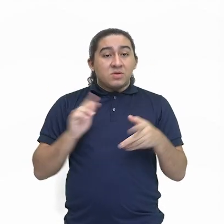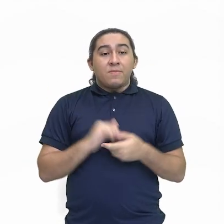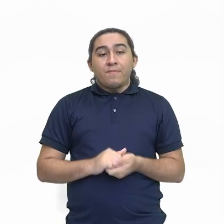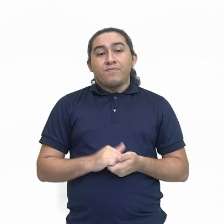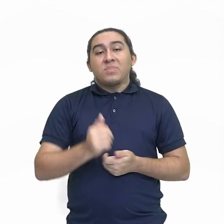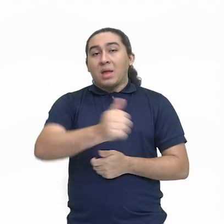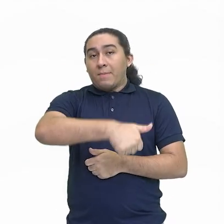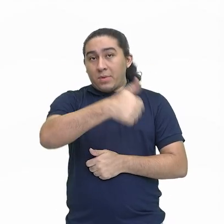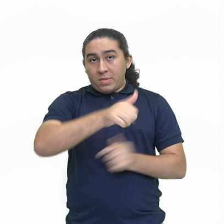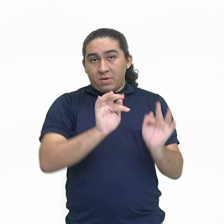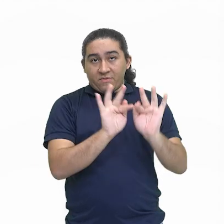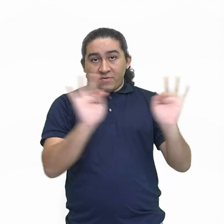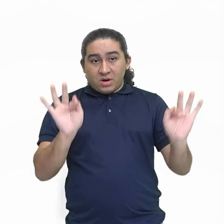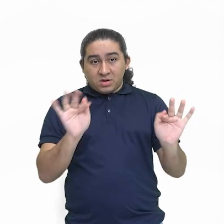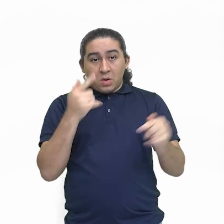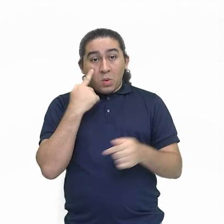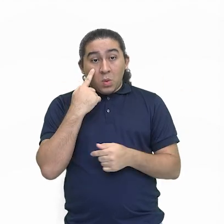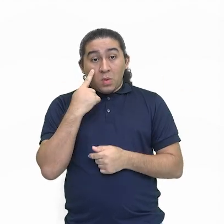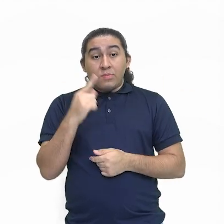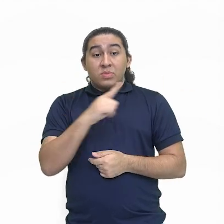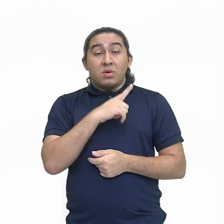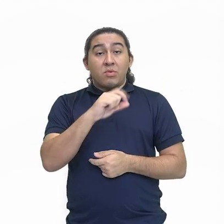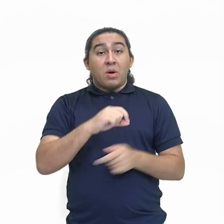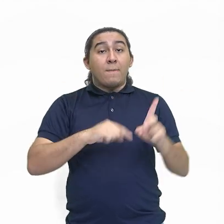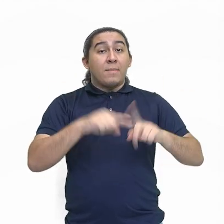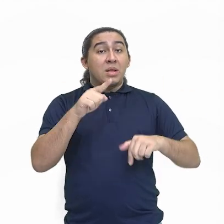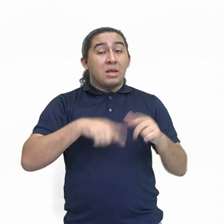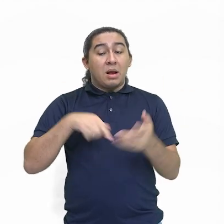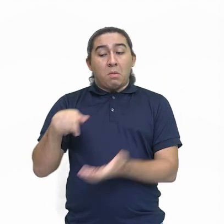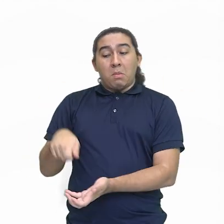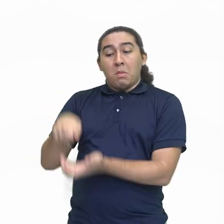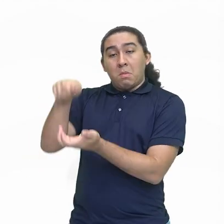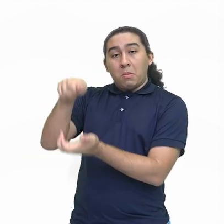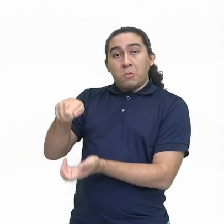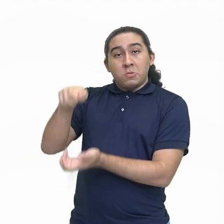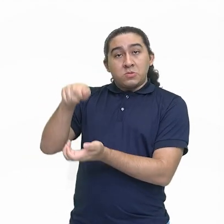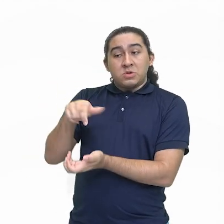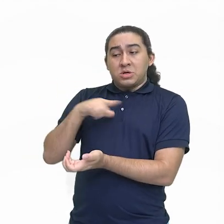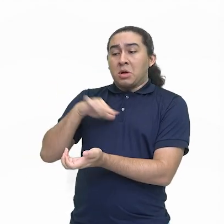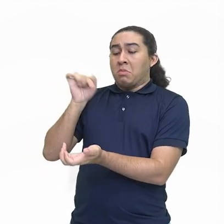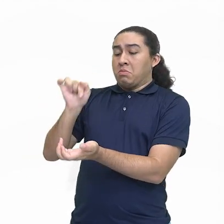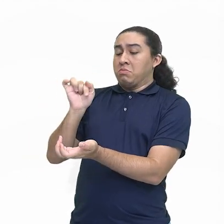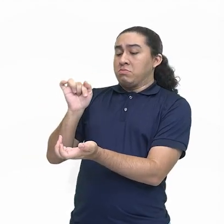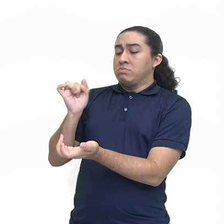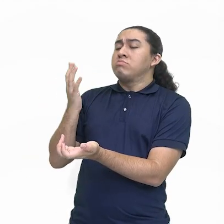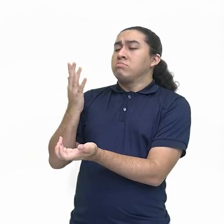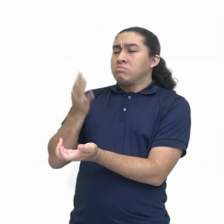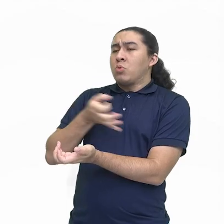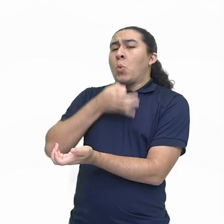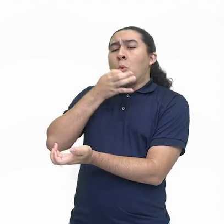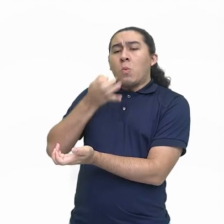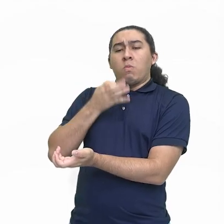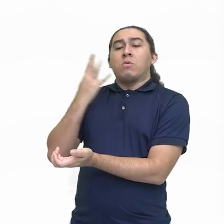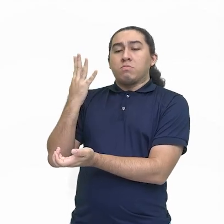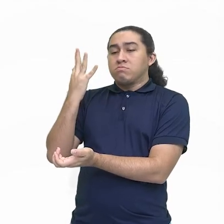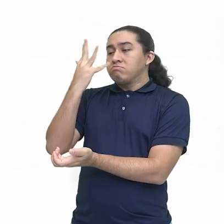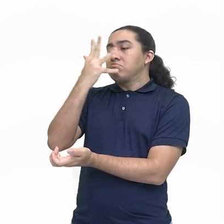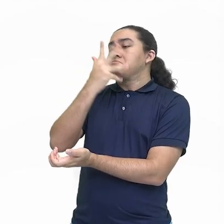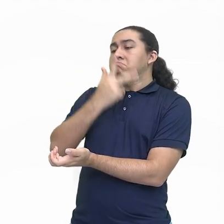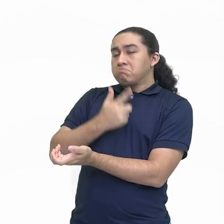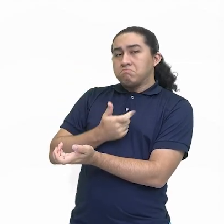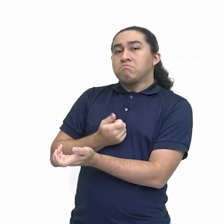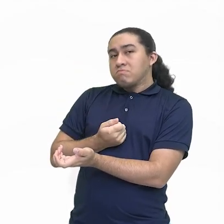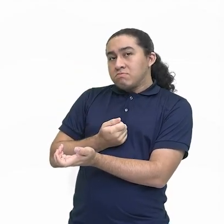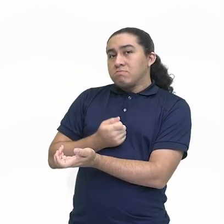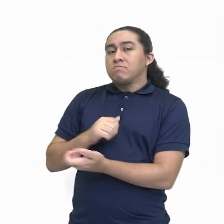No primeiro, ela pega um objeto, a personagem pega um objeto e diz assim, muito